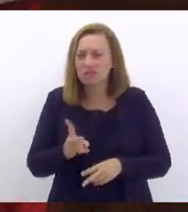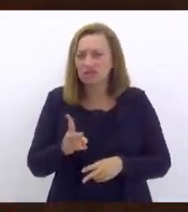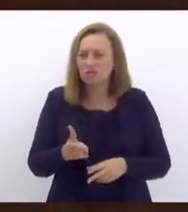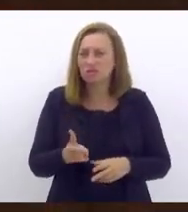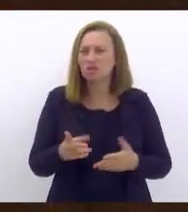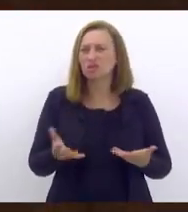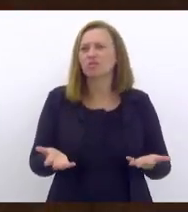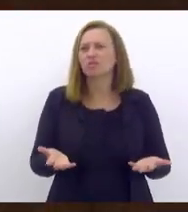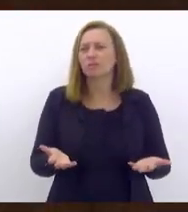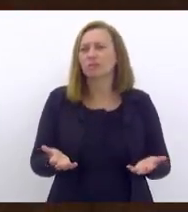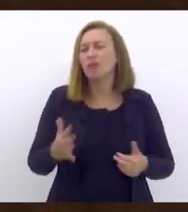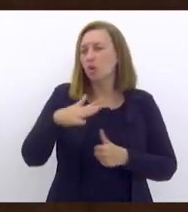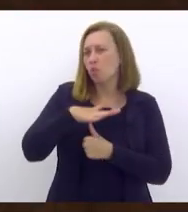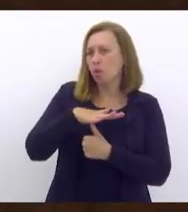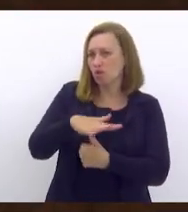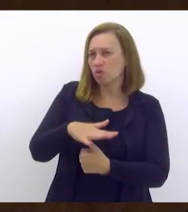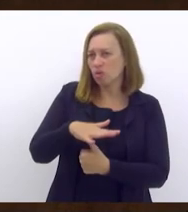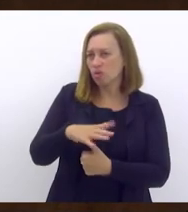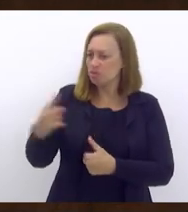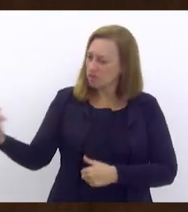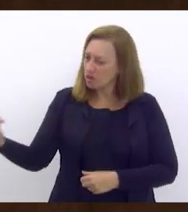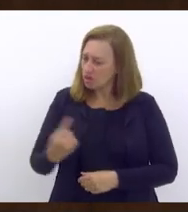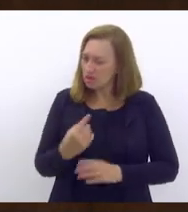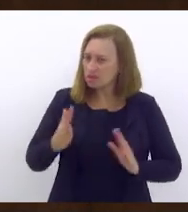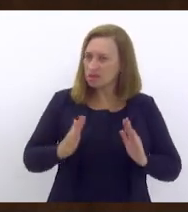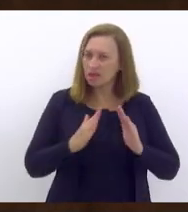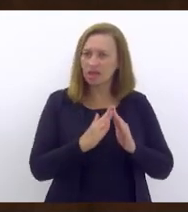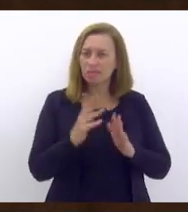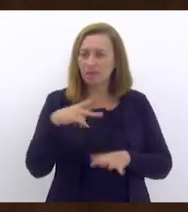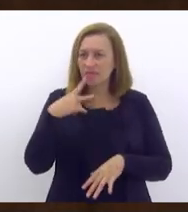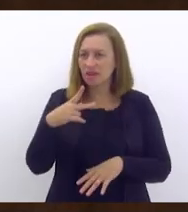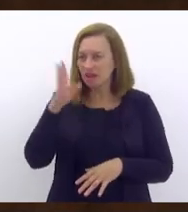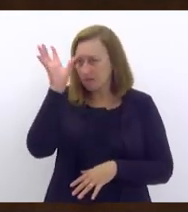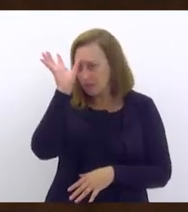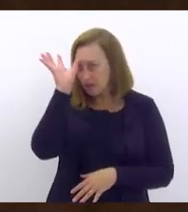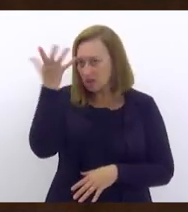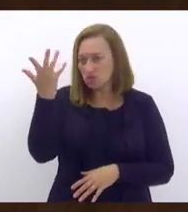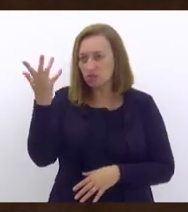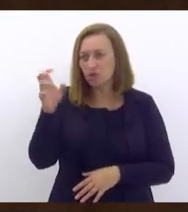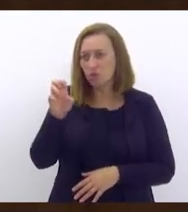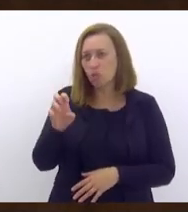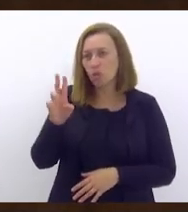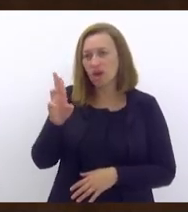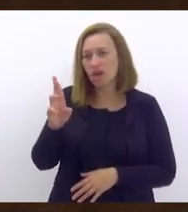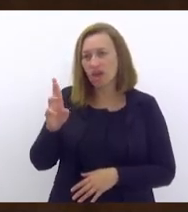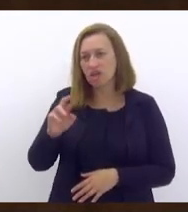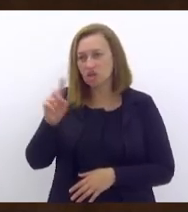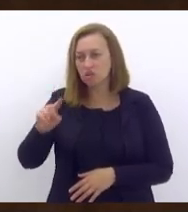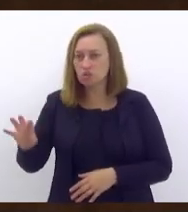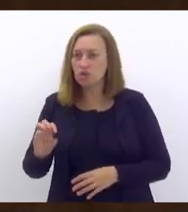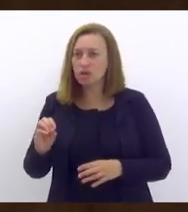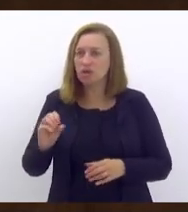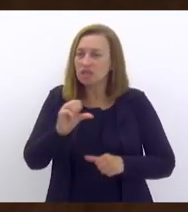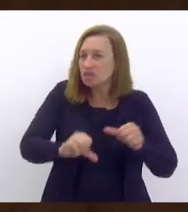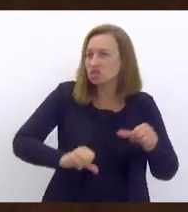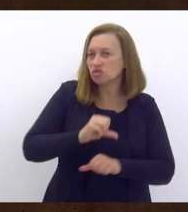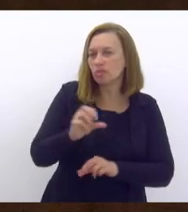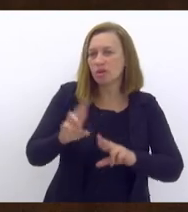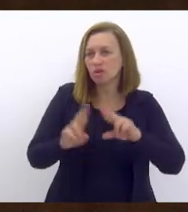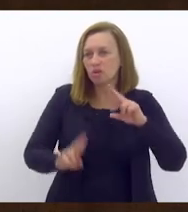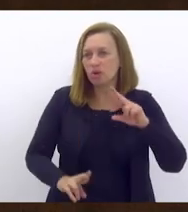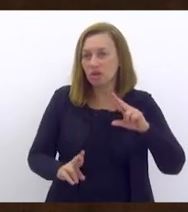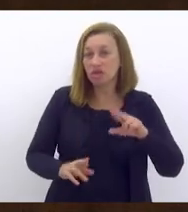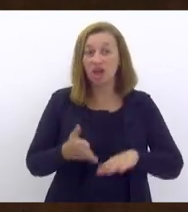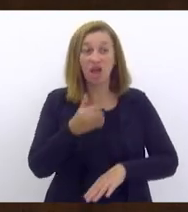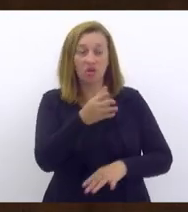espetáculo do reitor, que, na época, havia aqui nessa casa, para dizer que a solução da UESO seria acabar com o ESO e transformar o ESO no UERJ. Está lá o